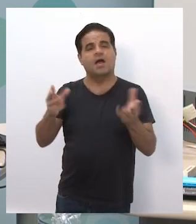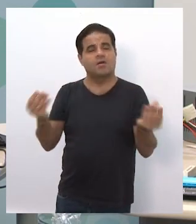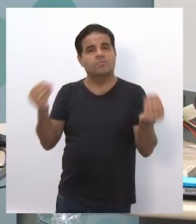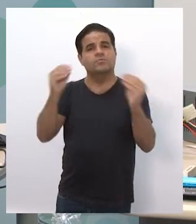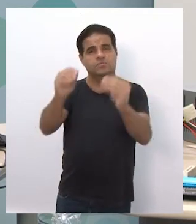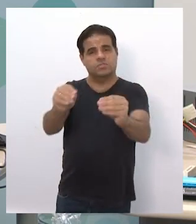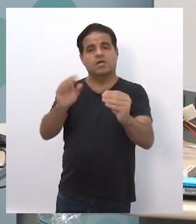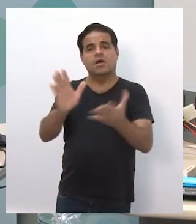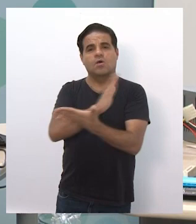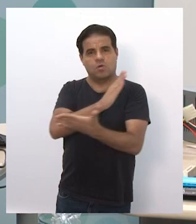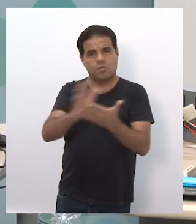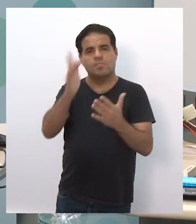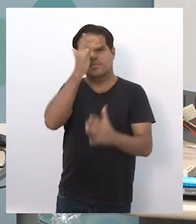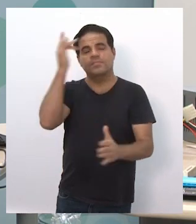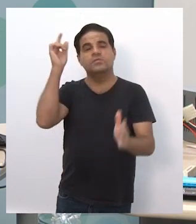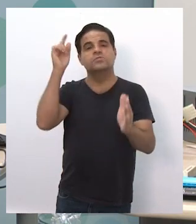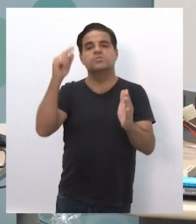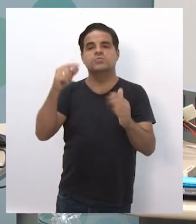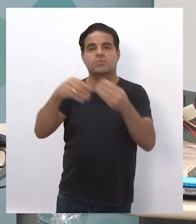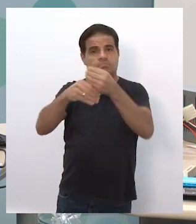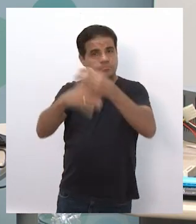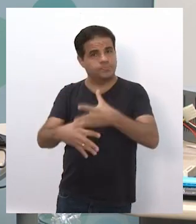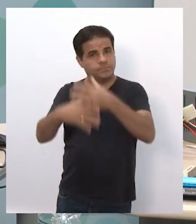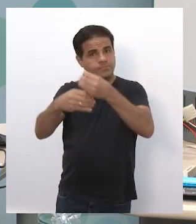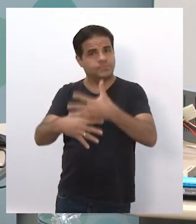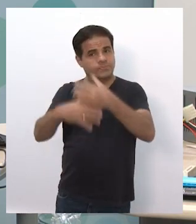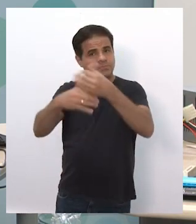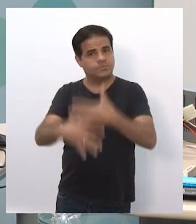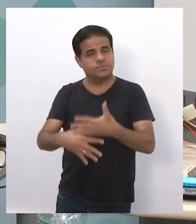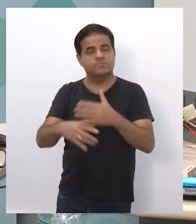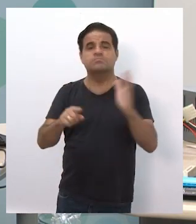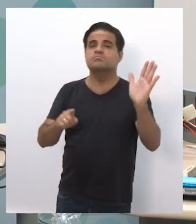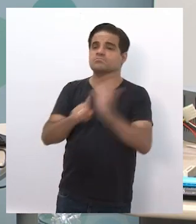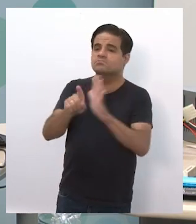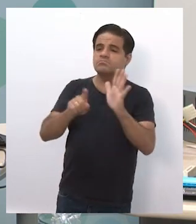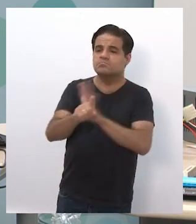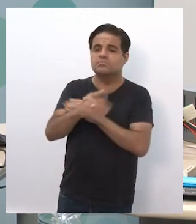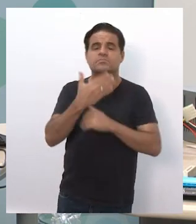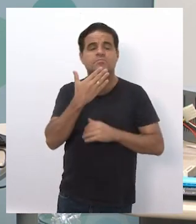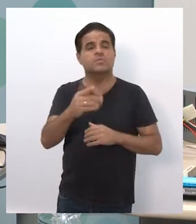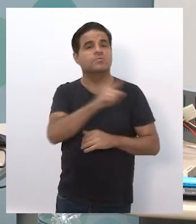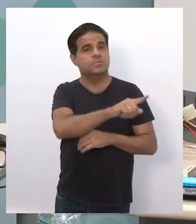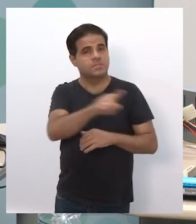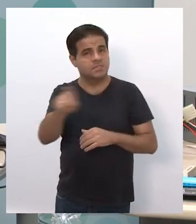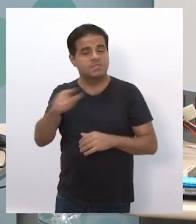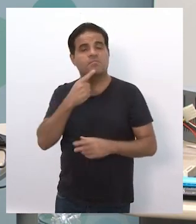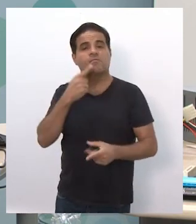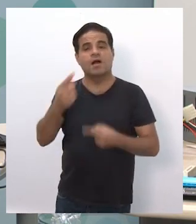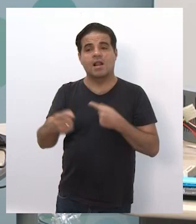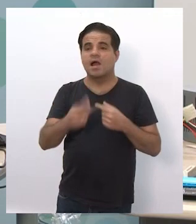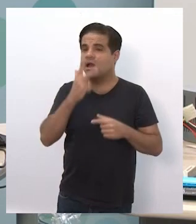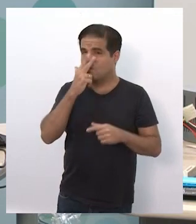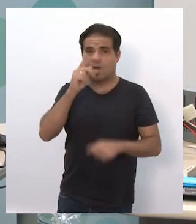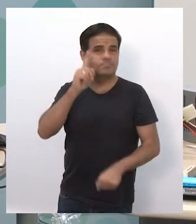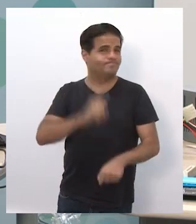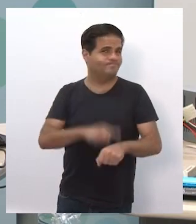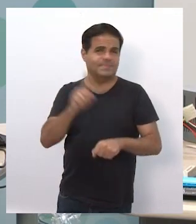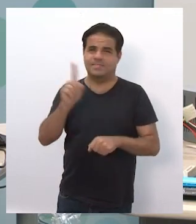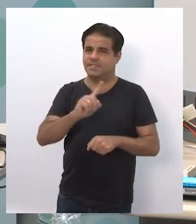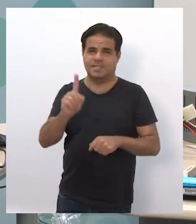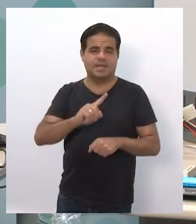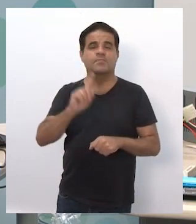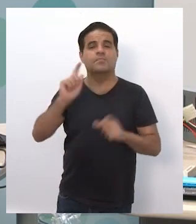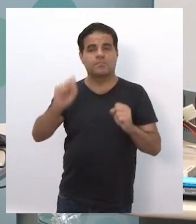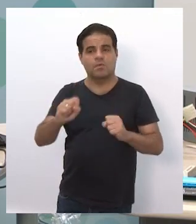tem algumas pessoas aqui no chat pedindo para vocês falarem, que acho que não vai dar tempo hoje, mas a